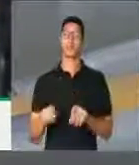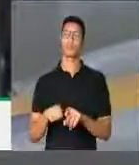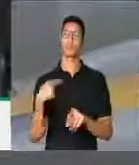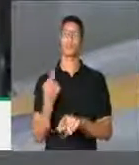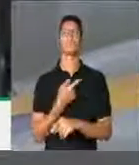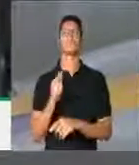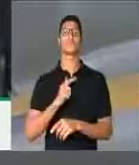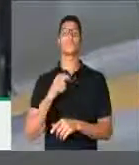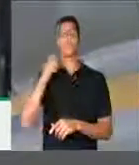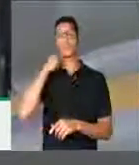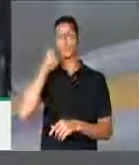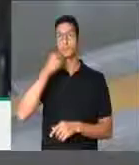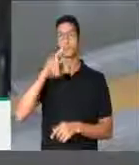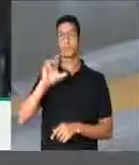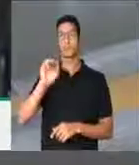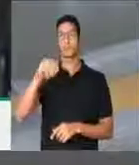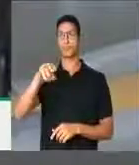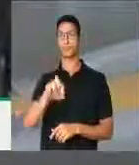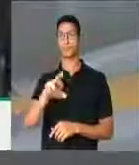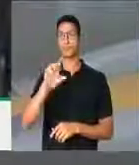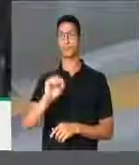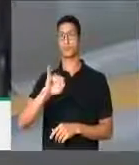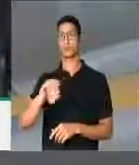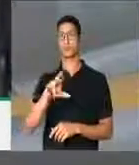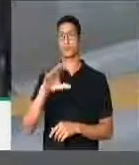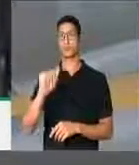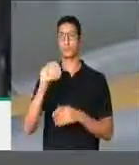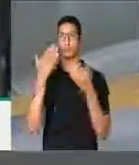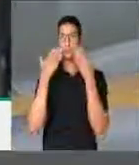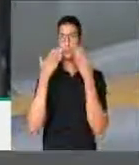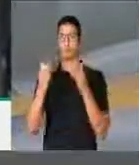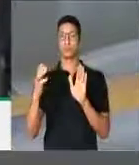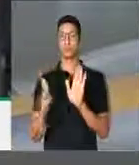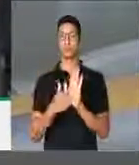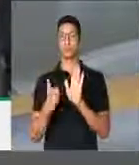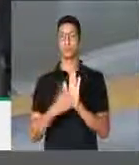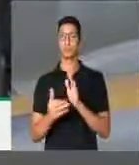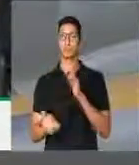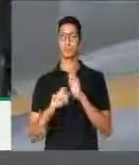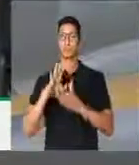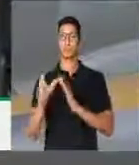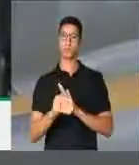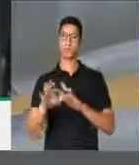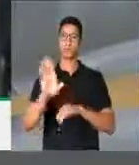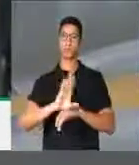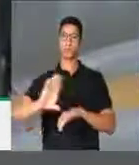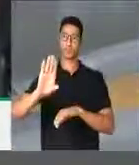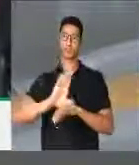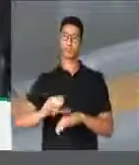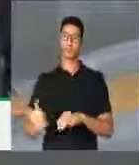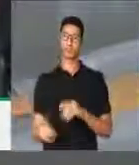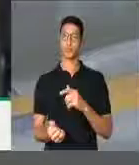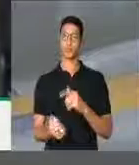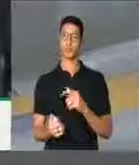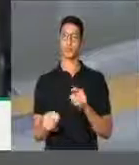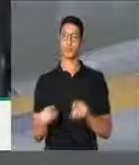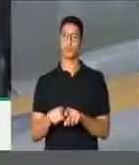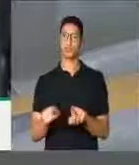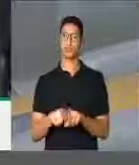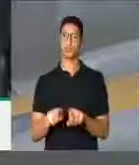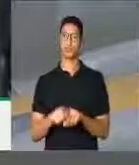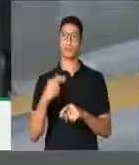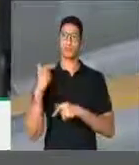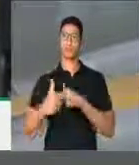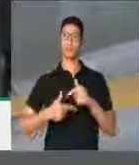que teve o senador Romero Jucá de apresentar essa proposta de emenda à Constituição e também